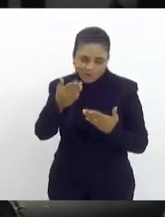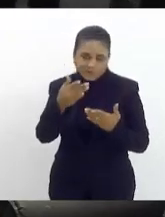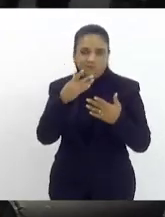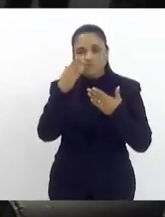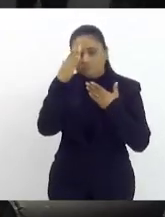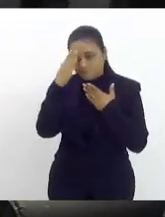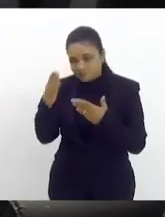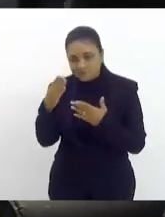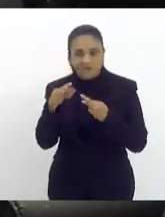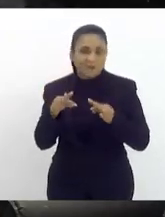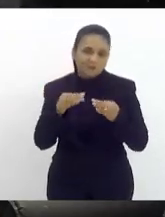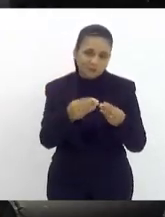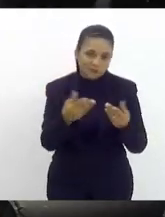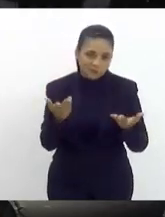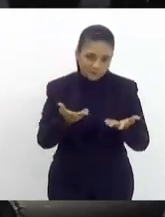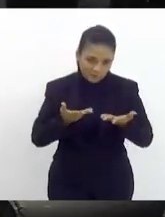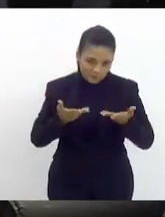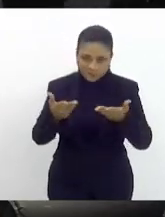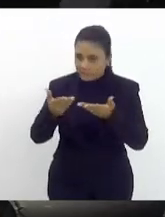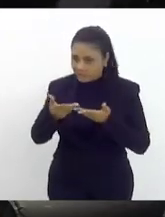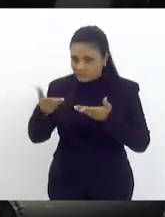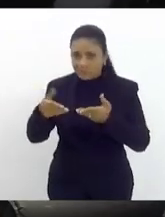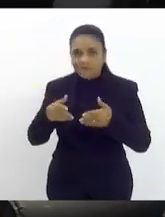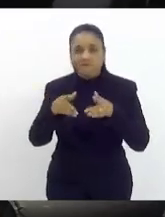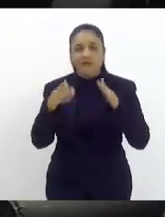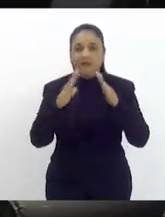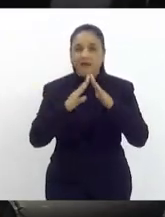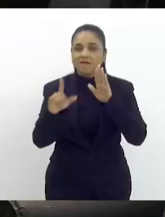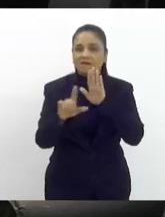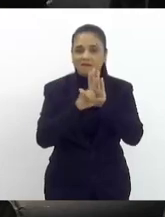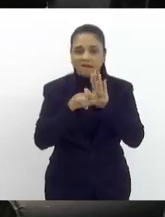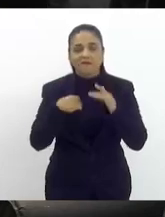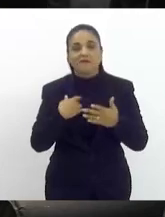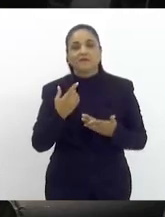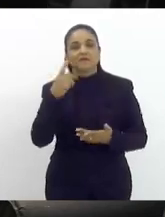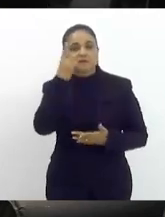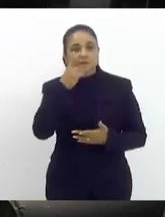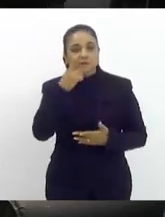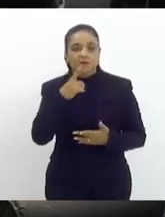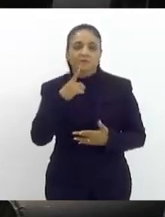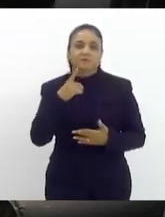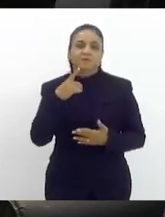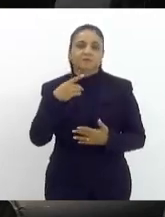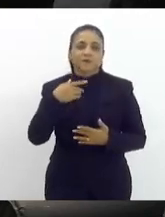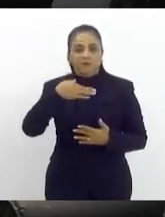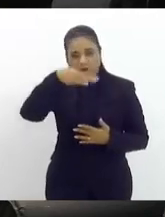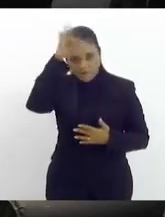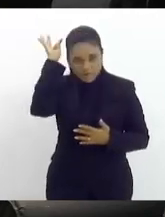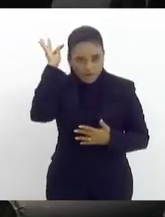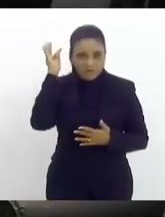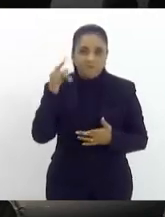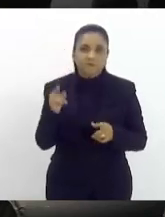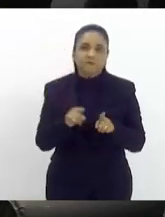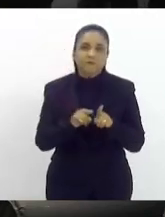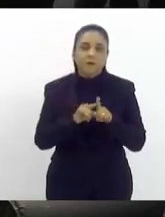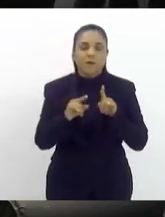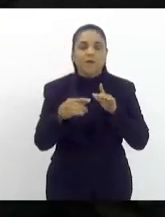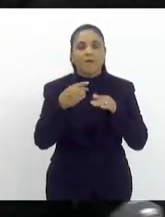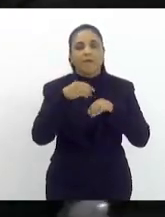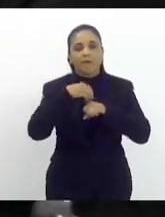todos bem-vindos a esta Casa de Leis. Deputado Flávio Serafim. Presidente, só registrar a abstenção do pessoal na votação da indicação